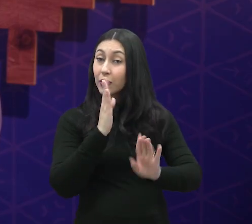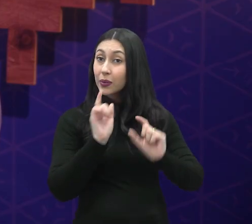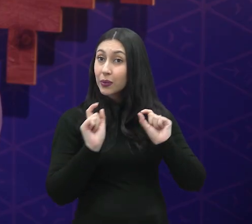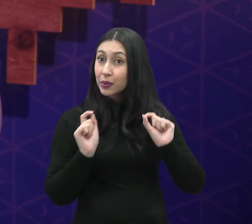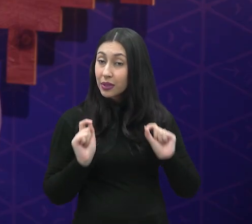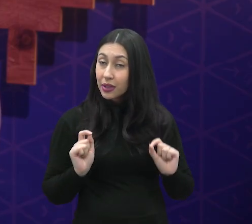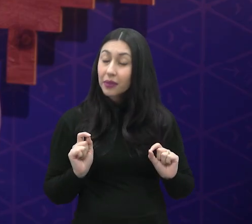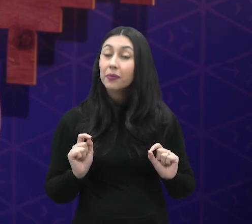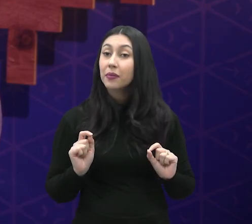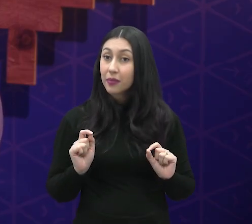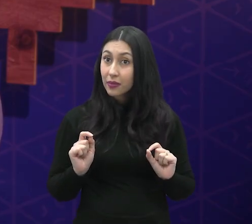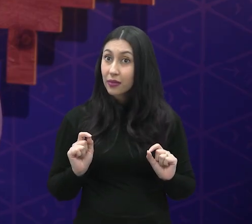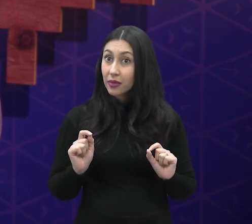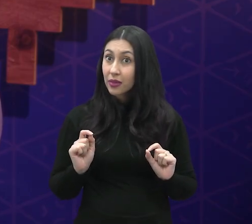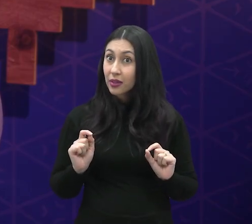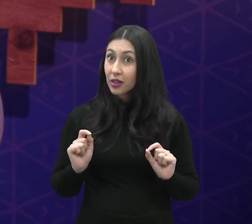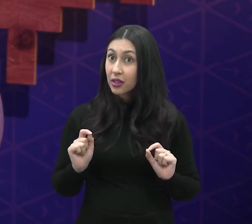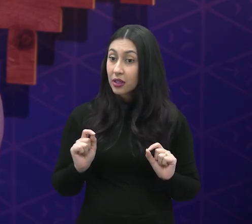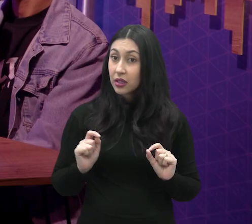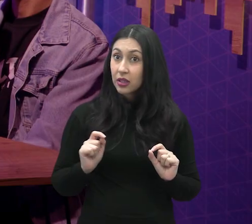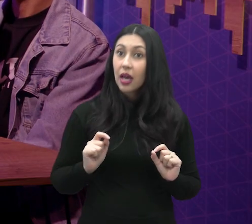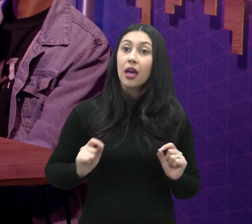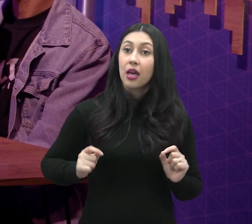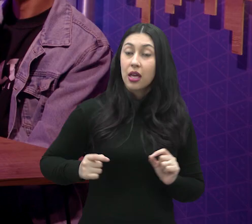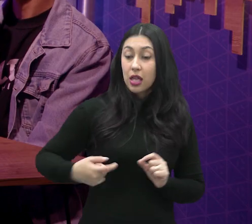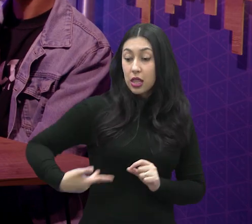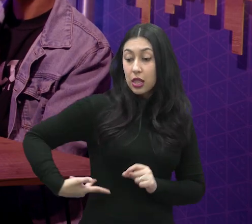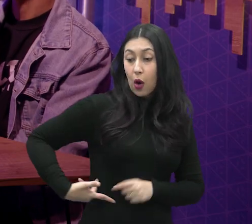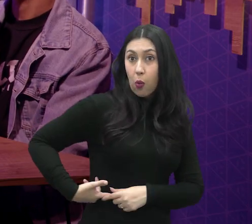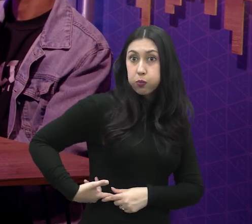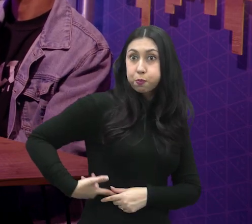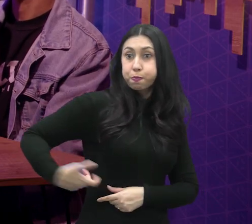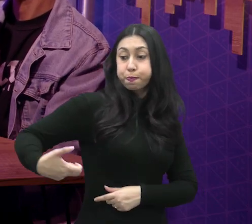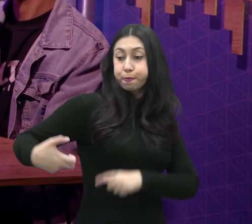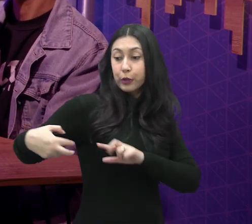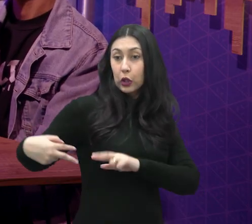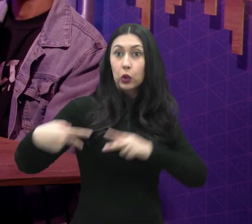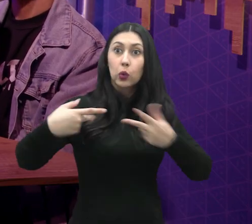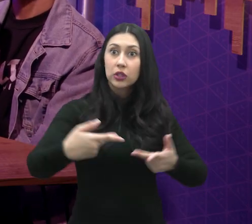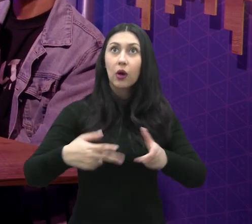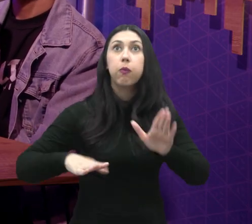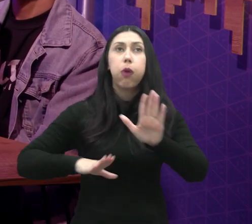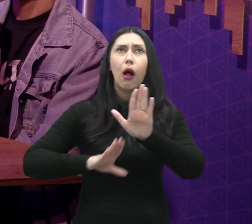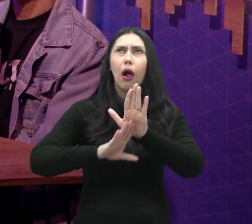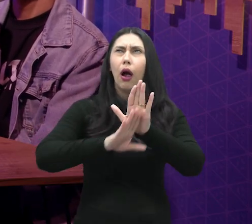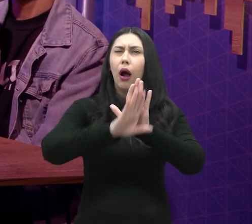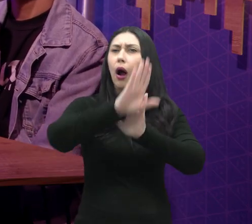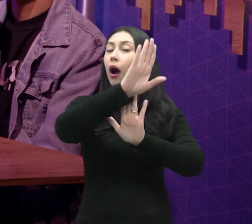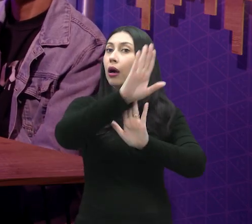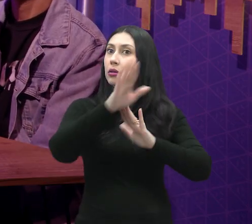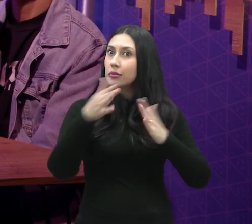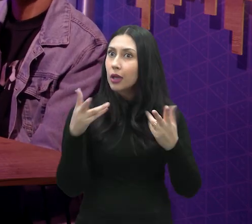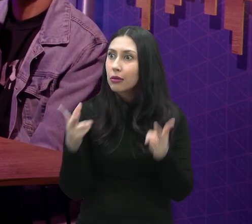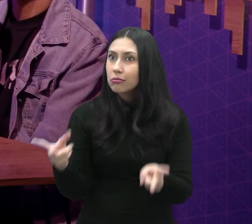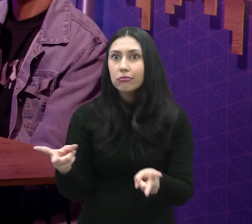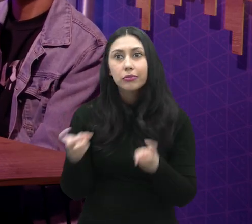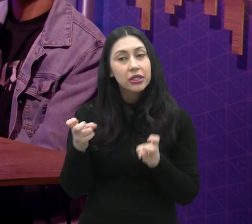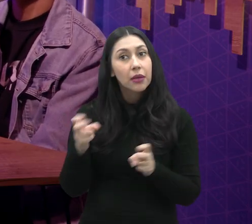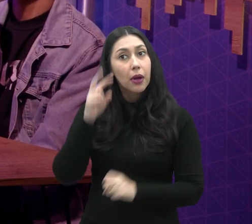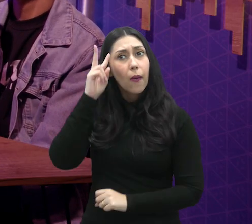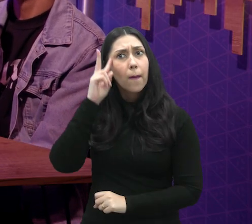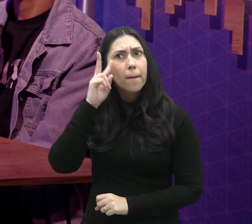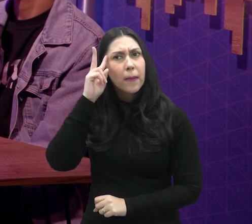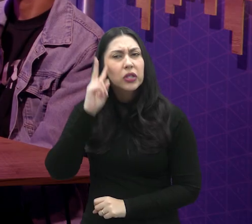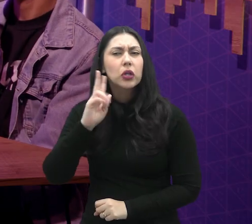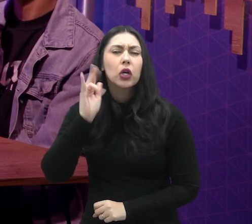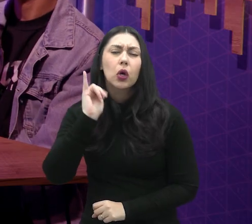relatórios, que a doação de medula óssea foi alavancada por causa da novela. Então você veja o potencial que uma boa